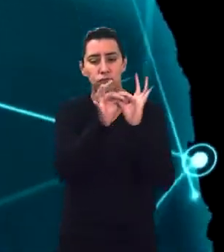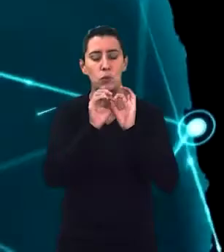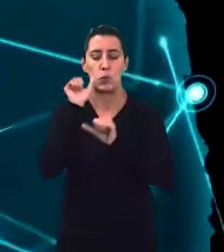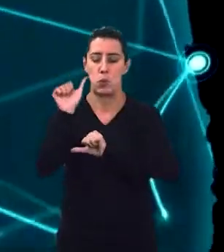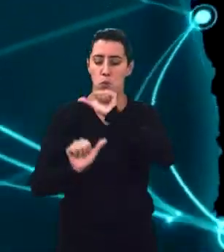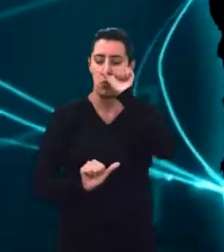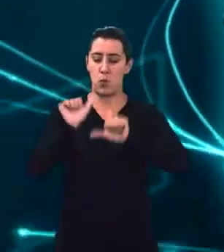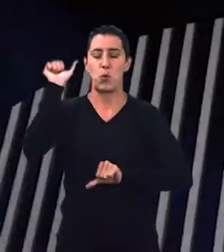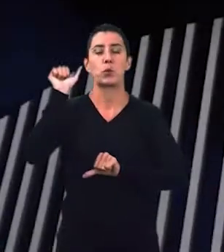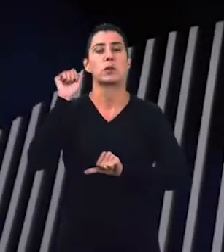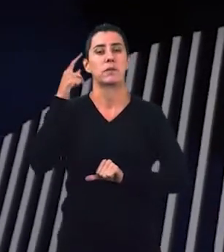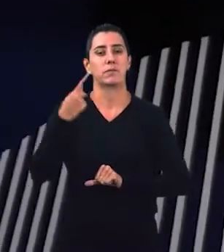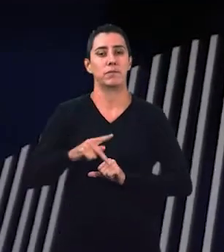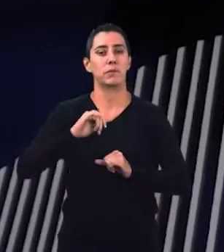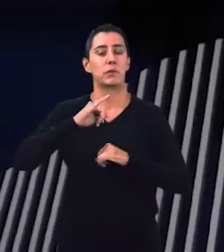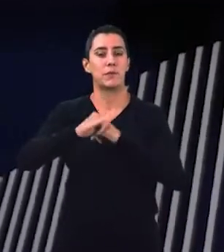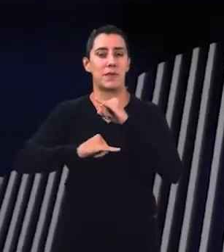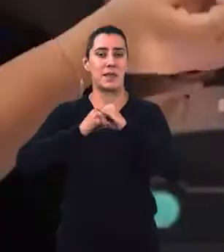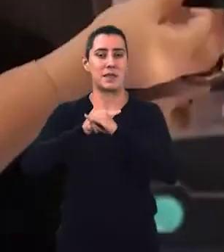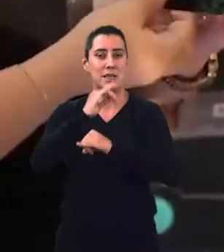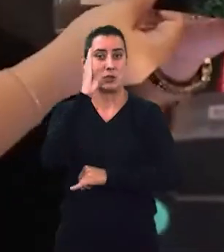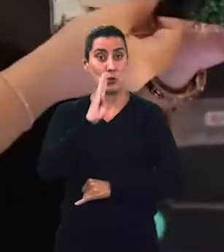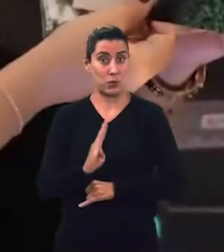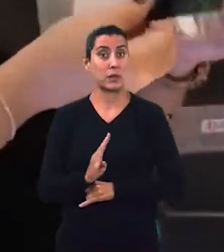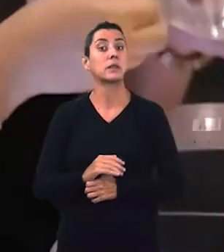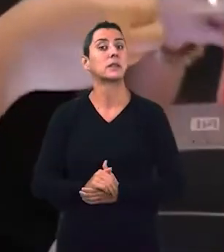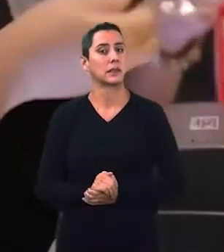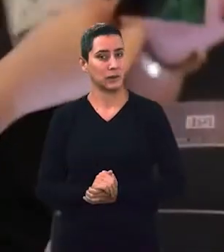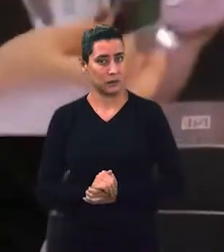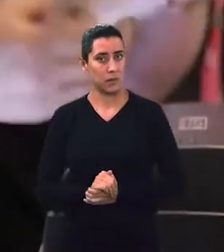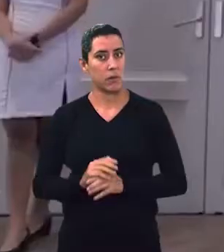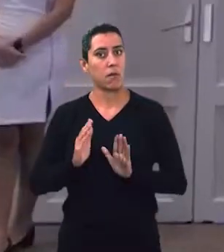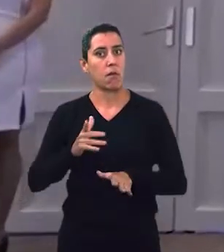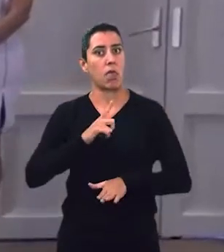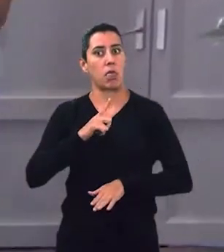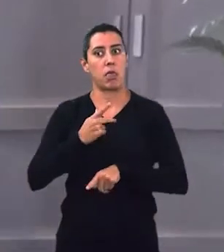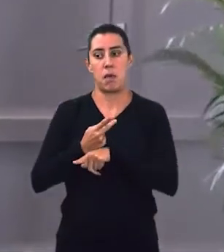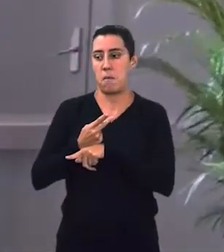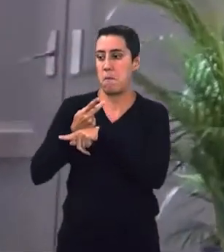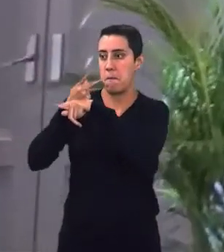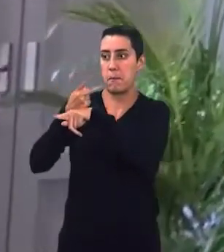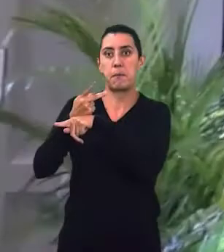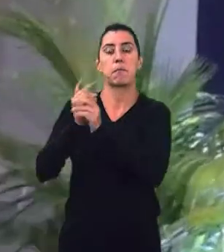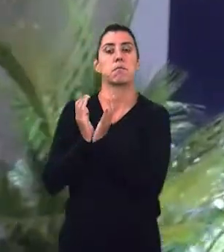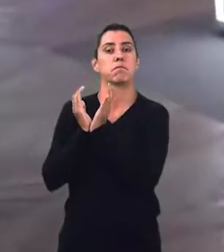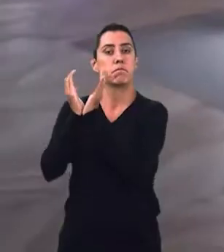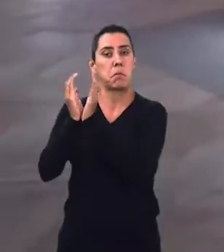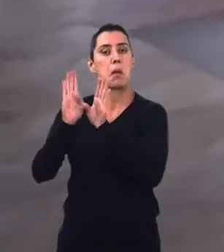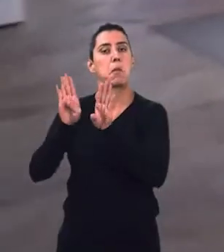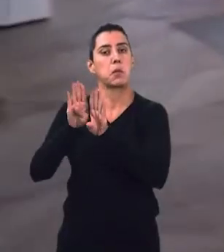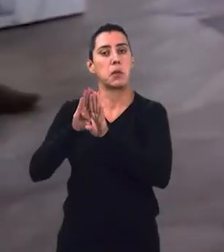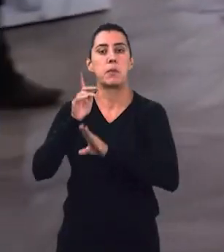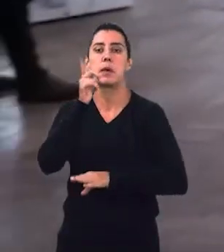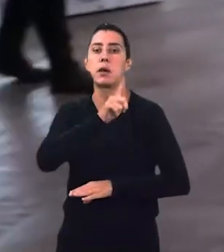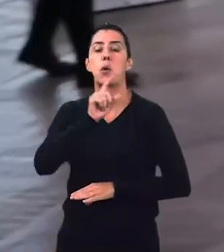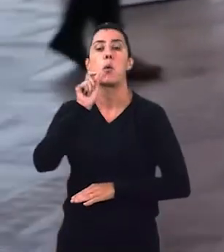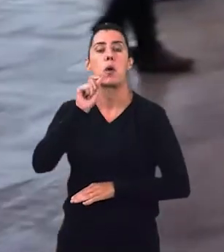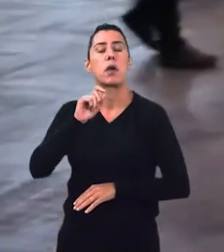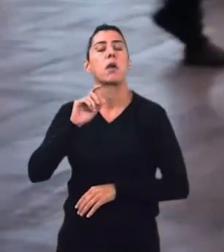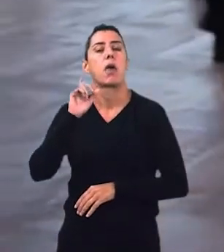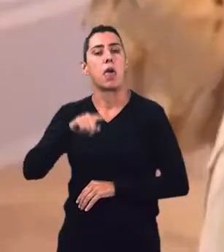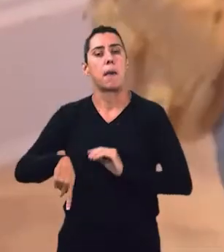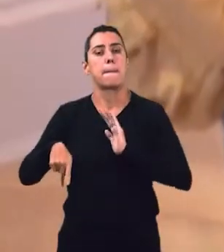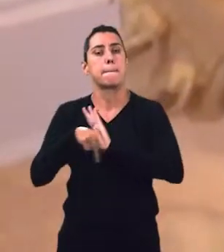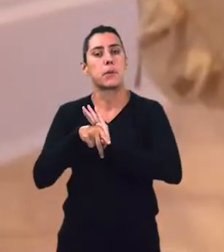país. O mercado brasileiro também recebeu o Huawei Digital Power, com soluções de energia para reduzir